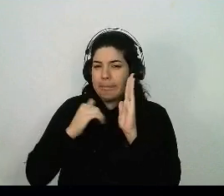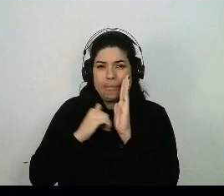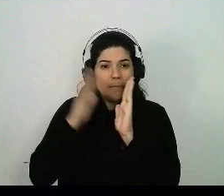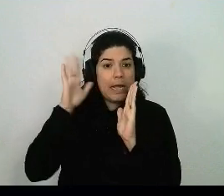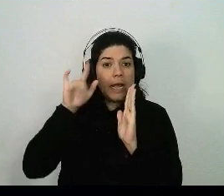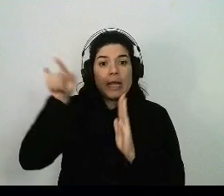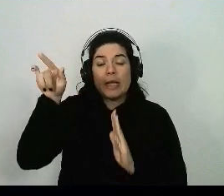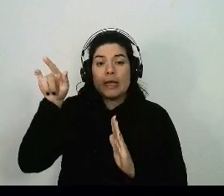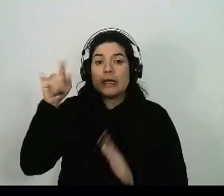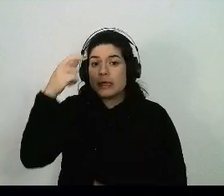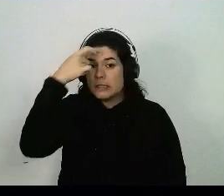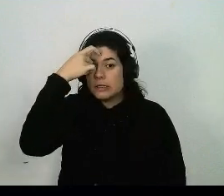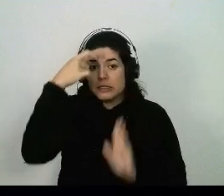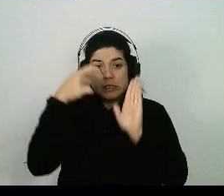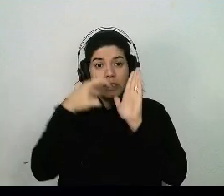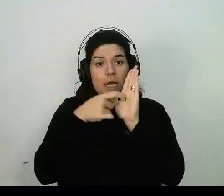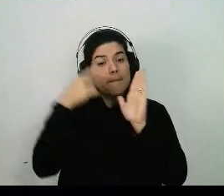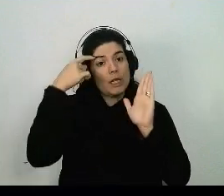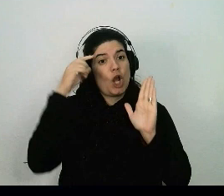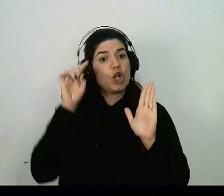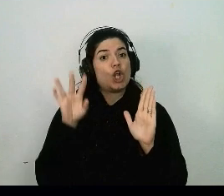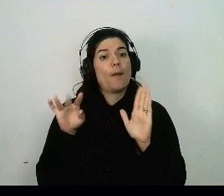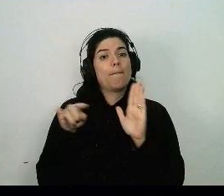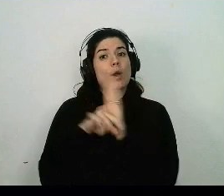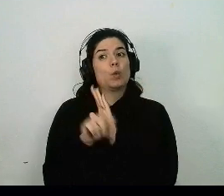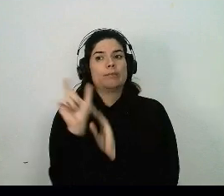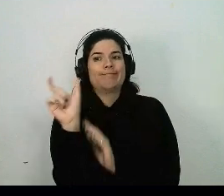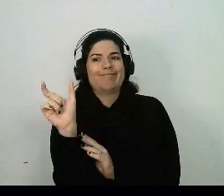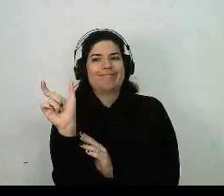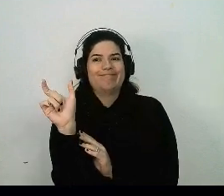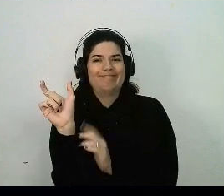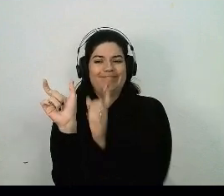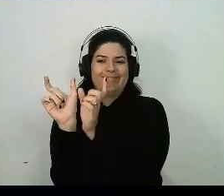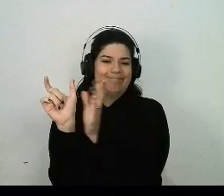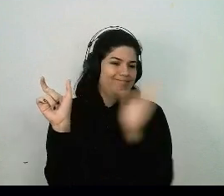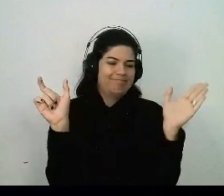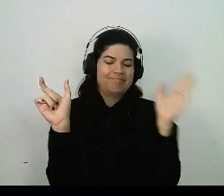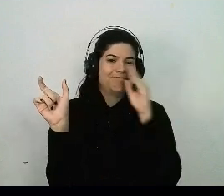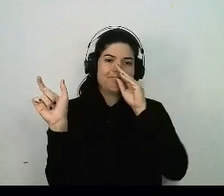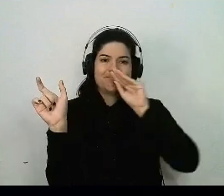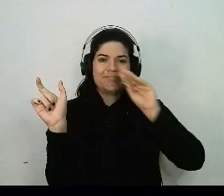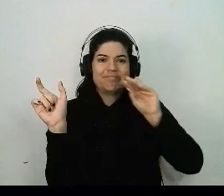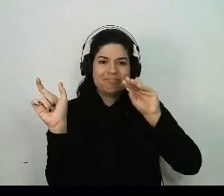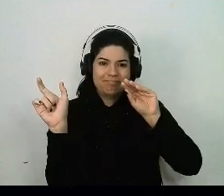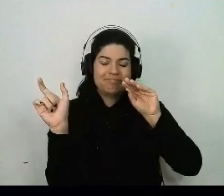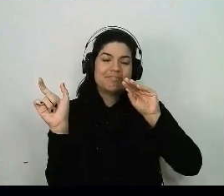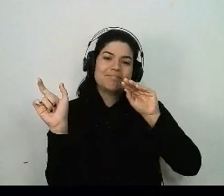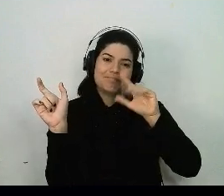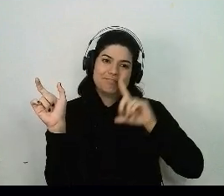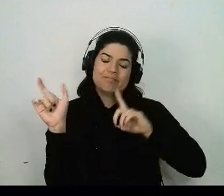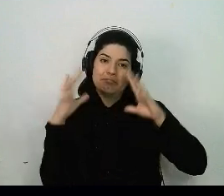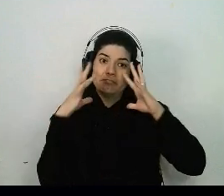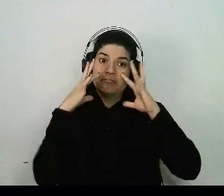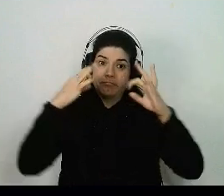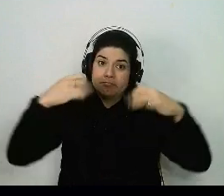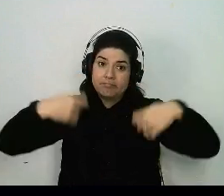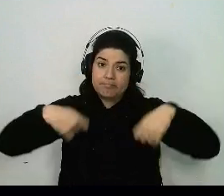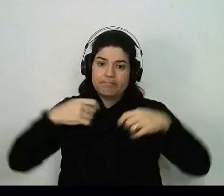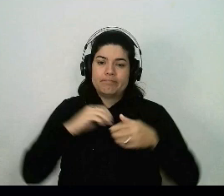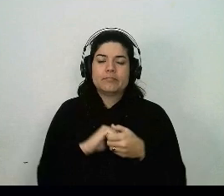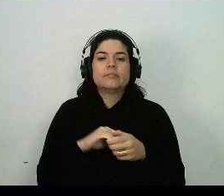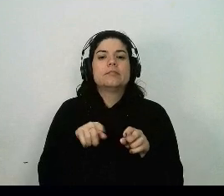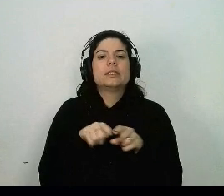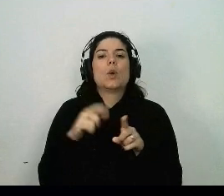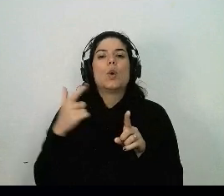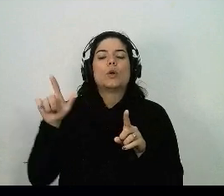parte da pergunta que tu fez. Então, é algo que a gente tem que se atentar. Outro parâmetro é a temperatura,